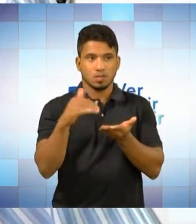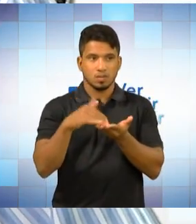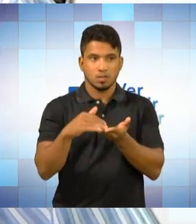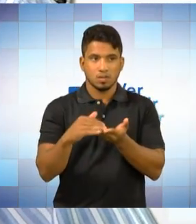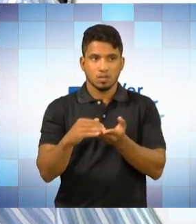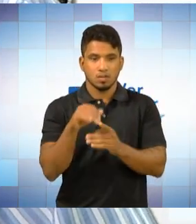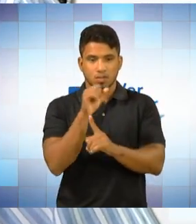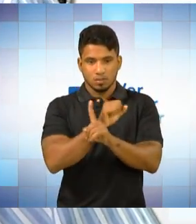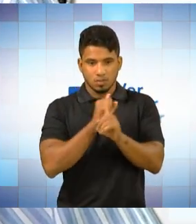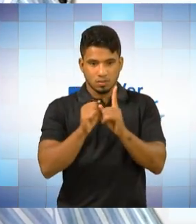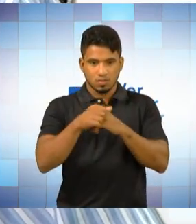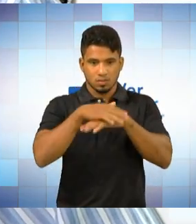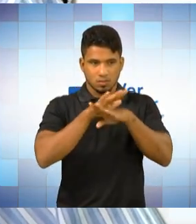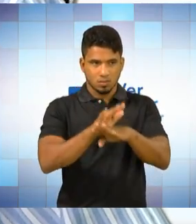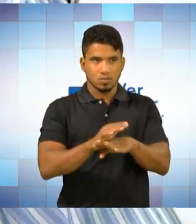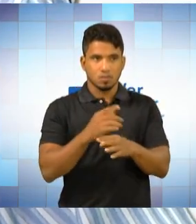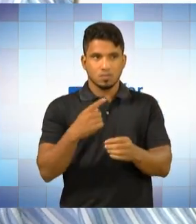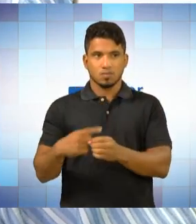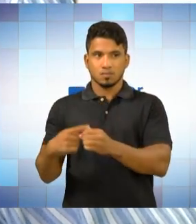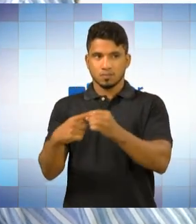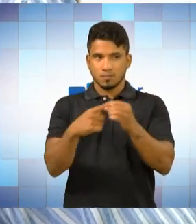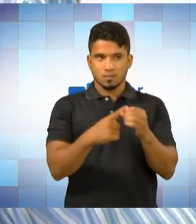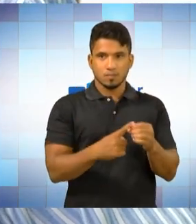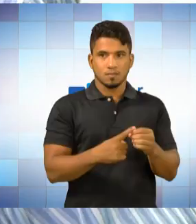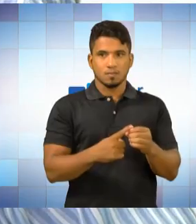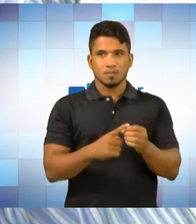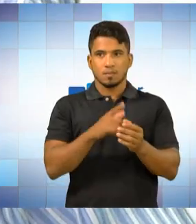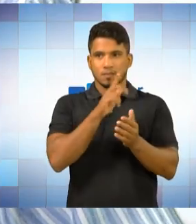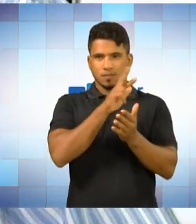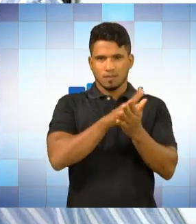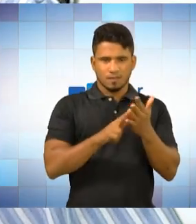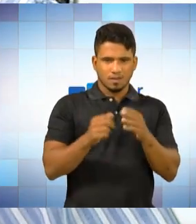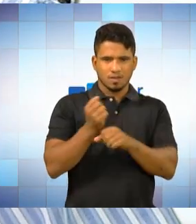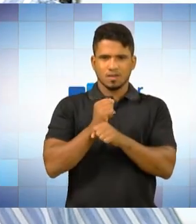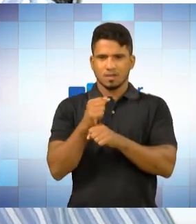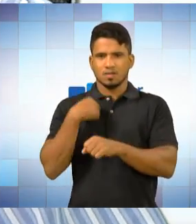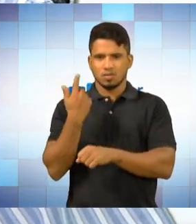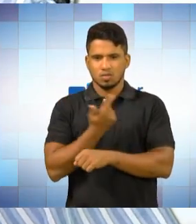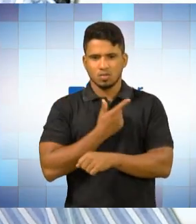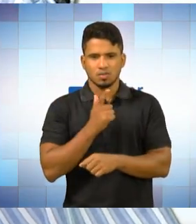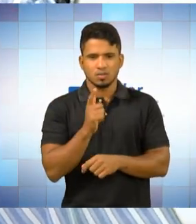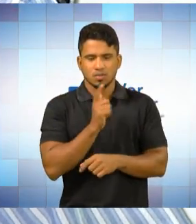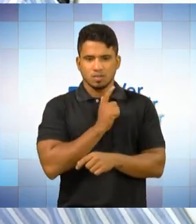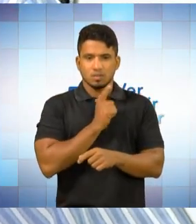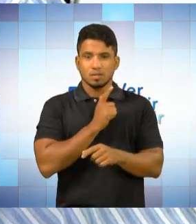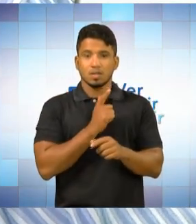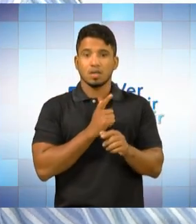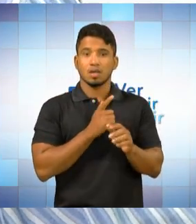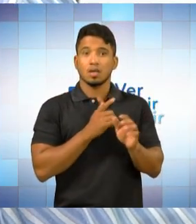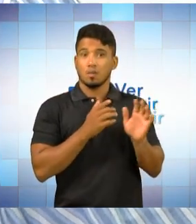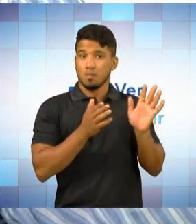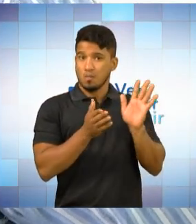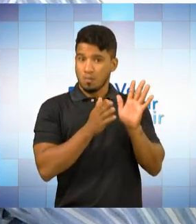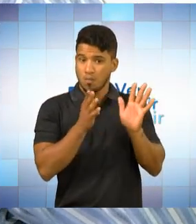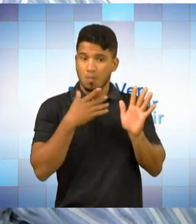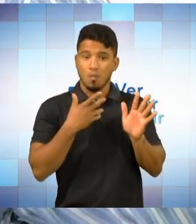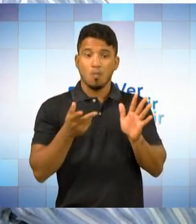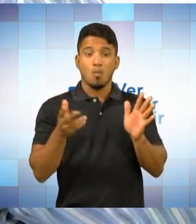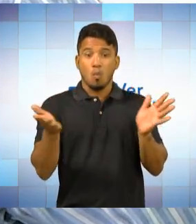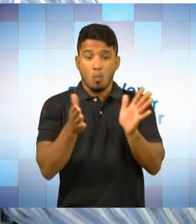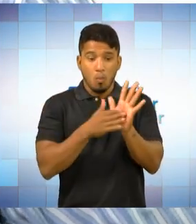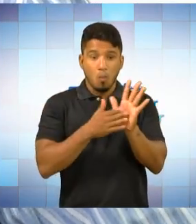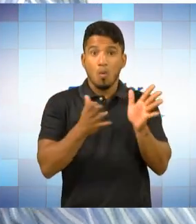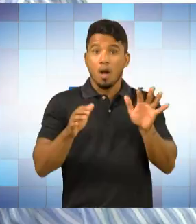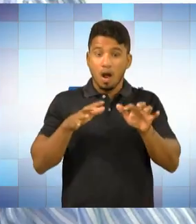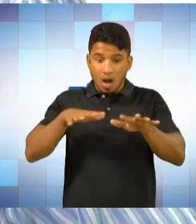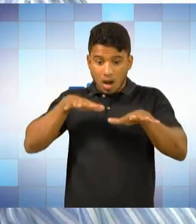de Assistência Social do município, há vários anos a gente vem promovendo uma caminhada. Este ano,